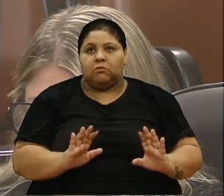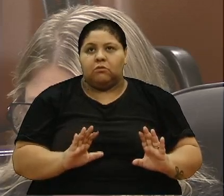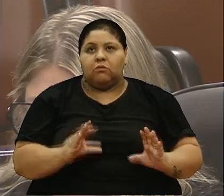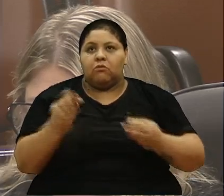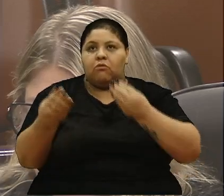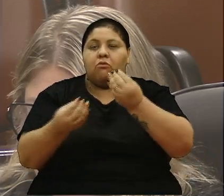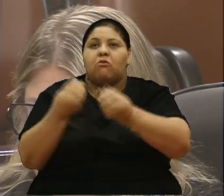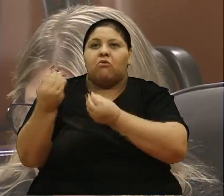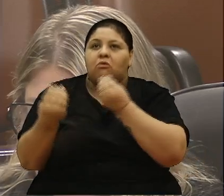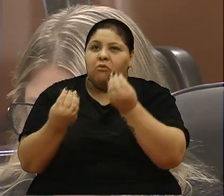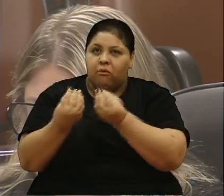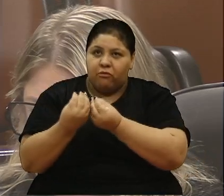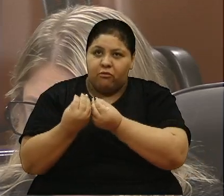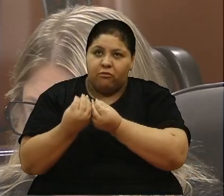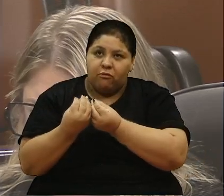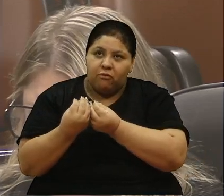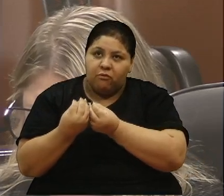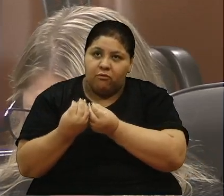como